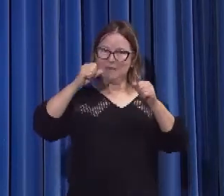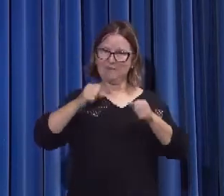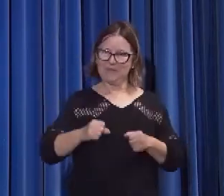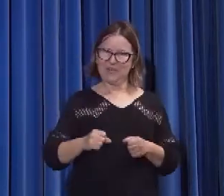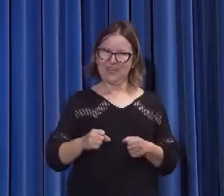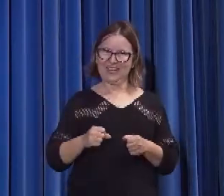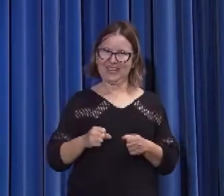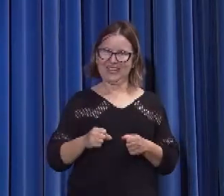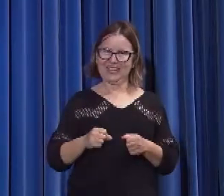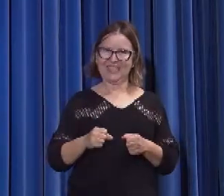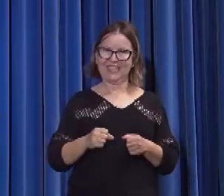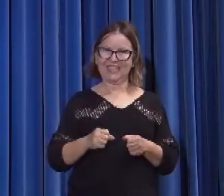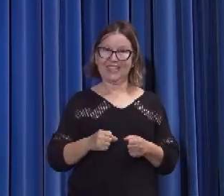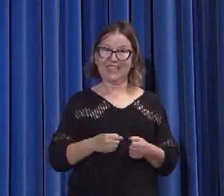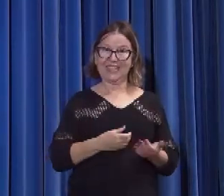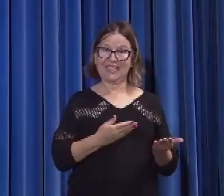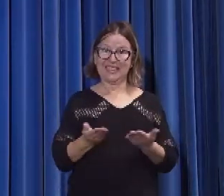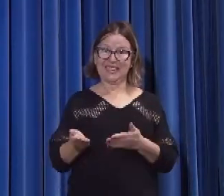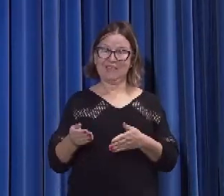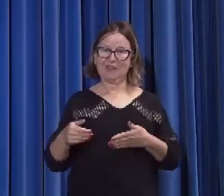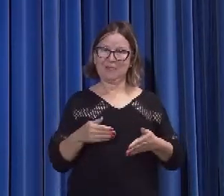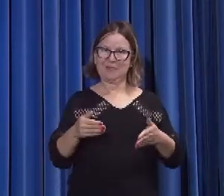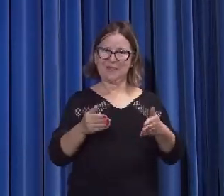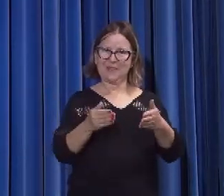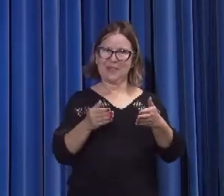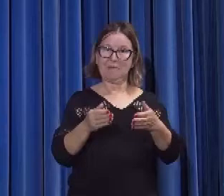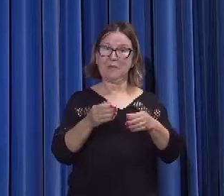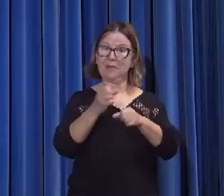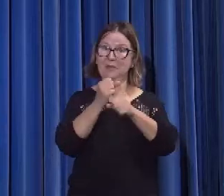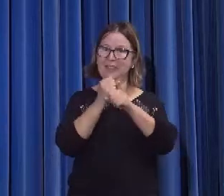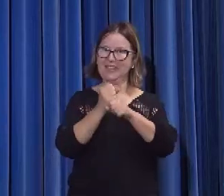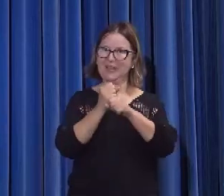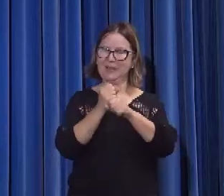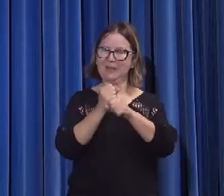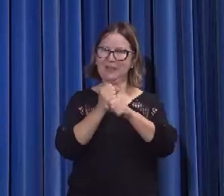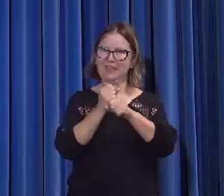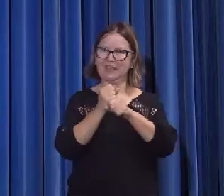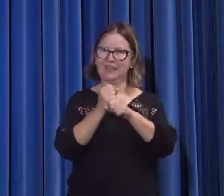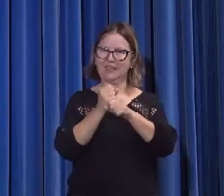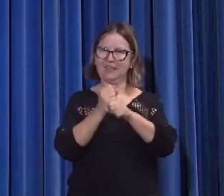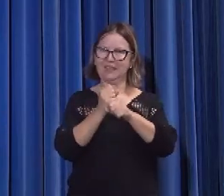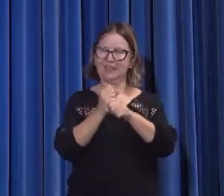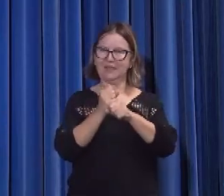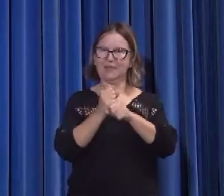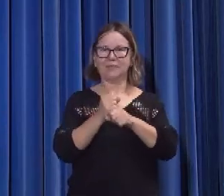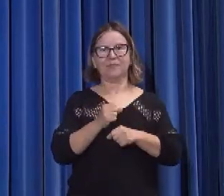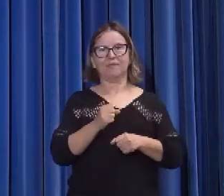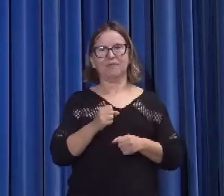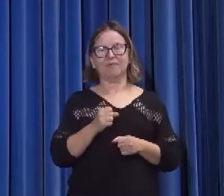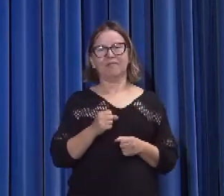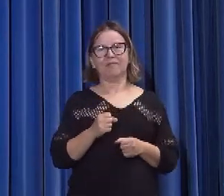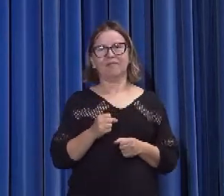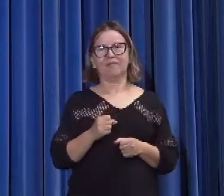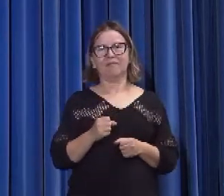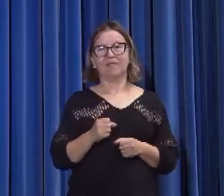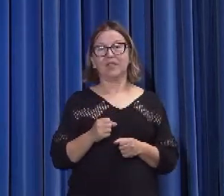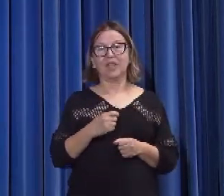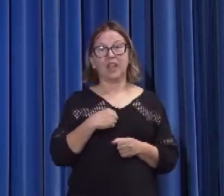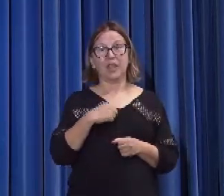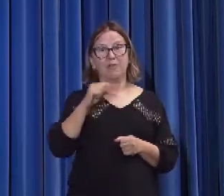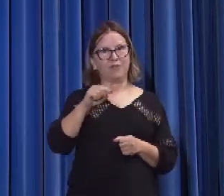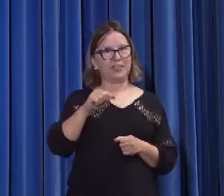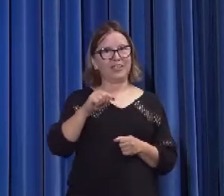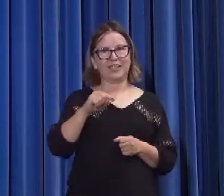Que você e eu não conseguimos enxergar muito longe, mas Deus enxerga a uma distância muito maior? Que eu e